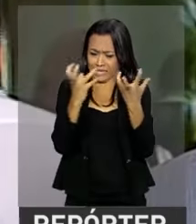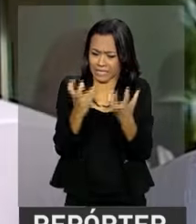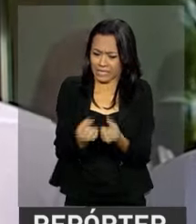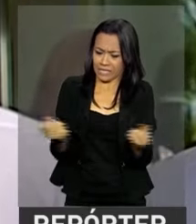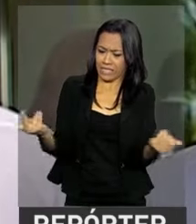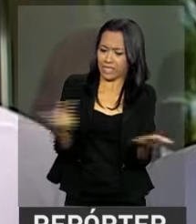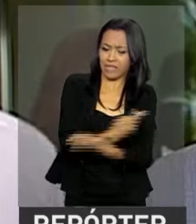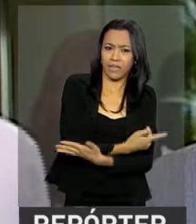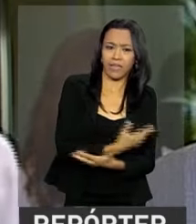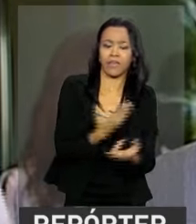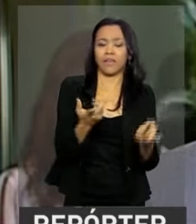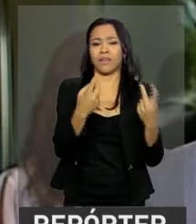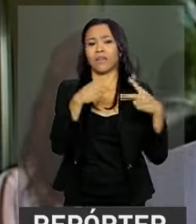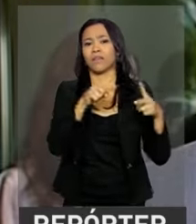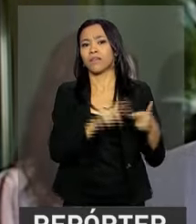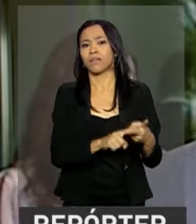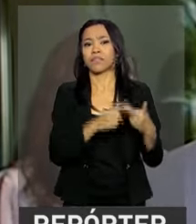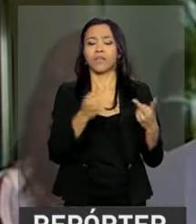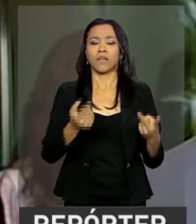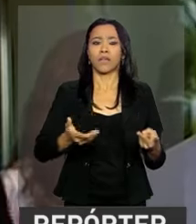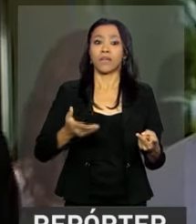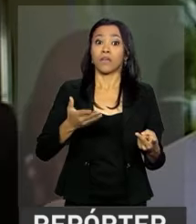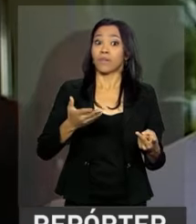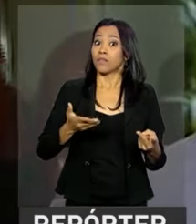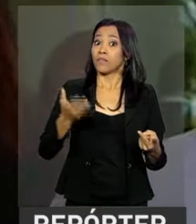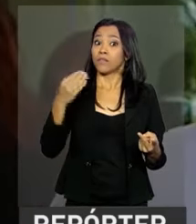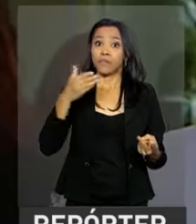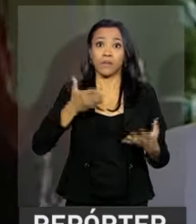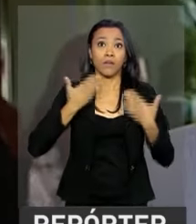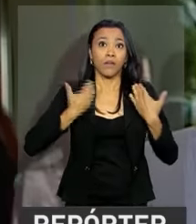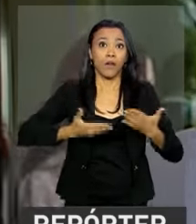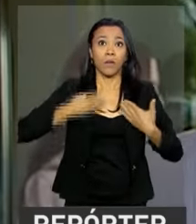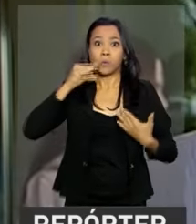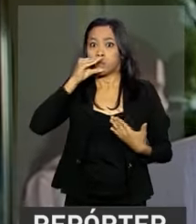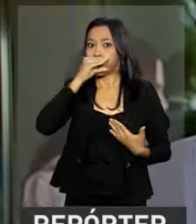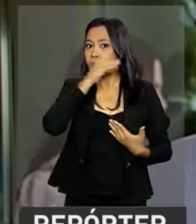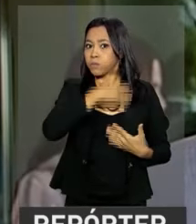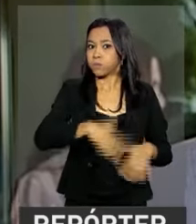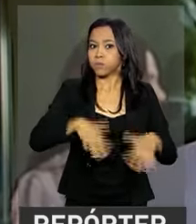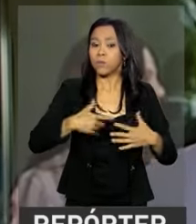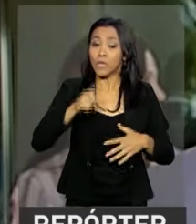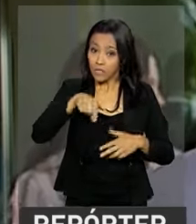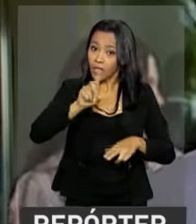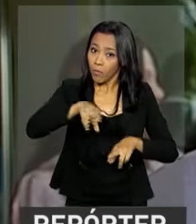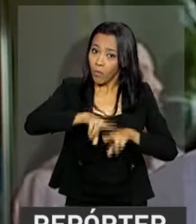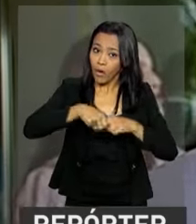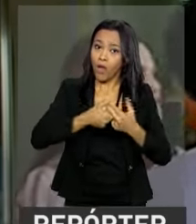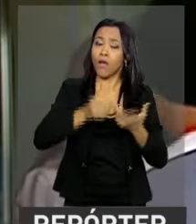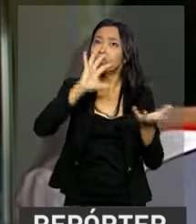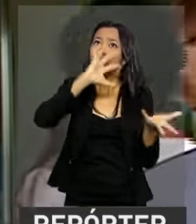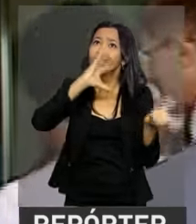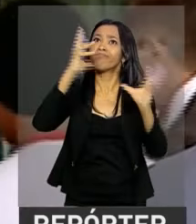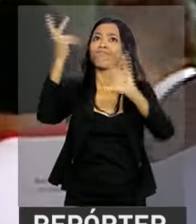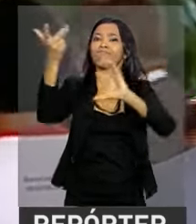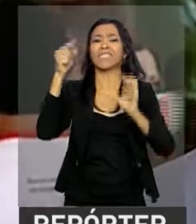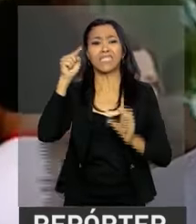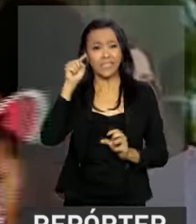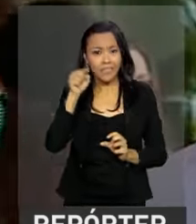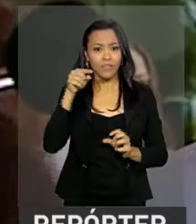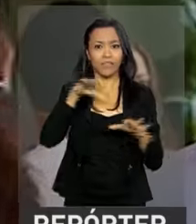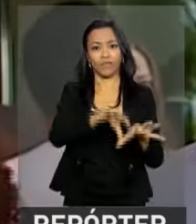longas com períodos de temperatura muito alta isso tudo é reflexo das mudanças de clima que impactam diretamente